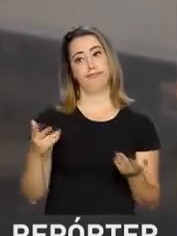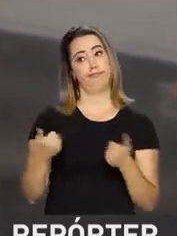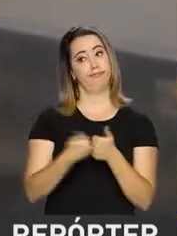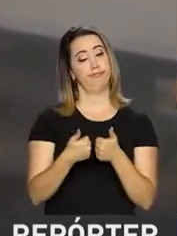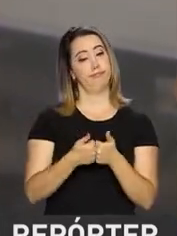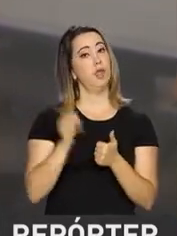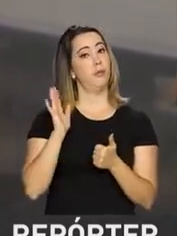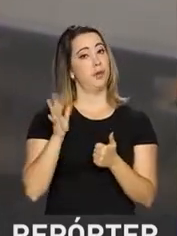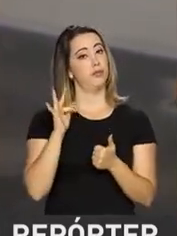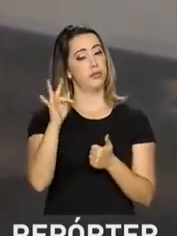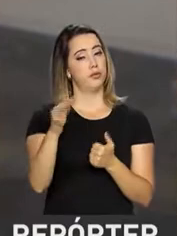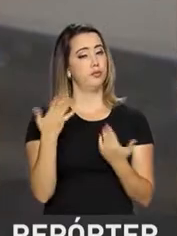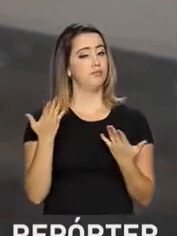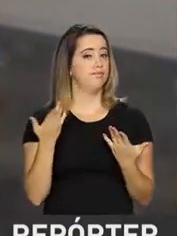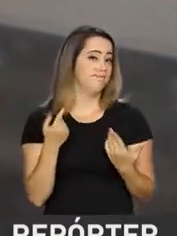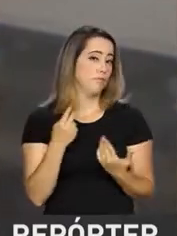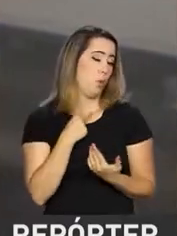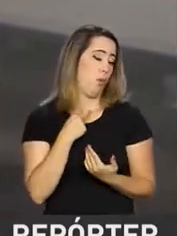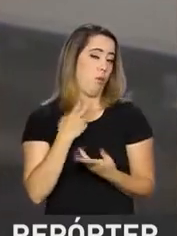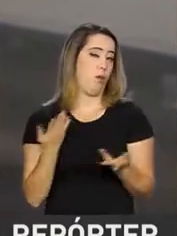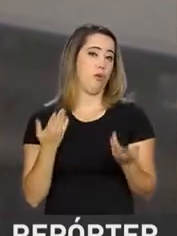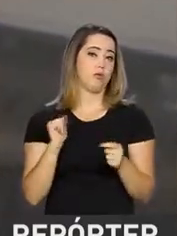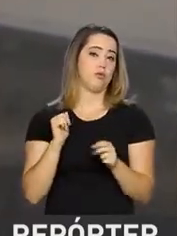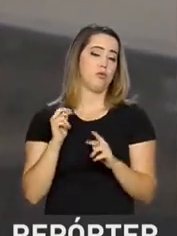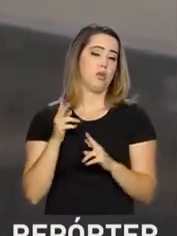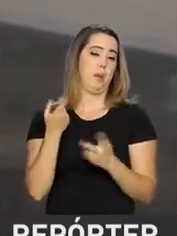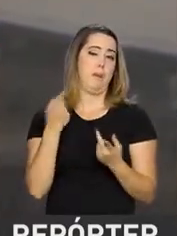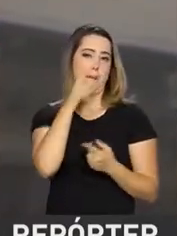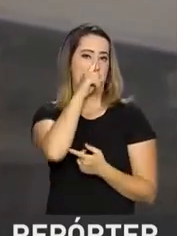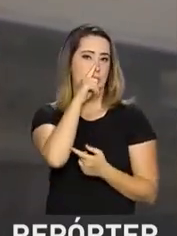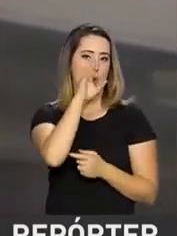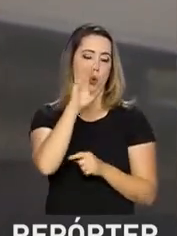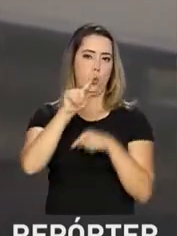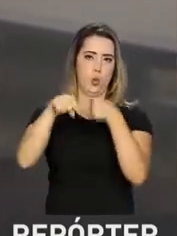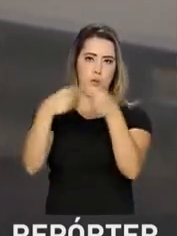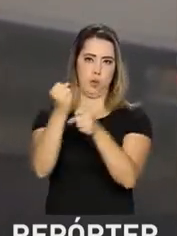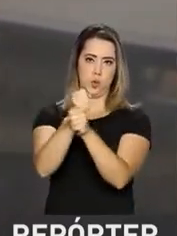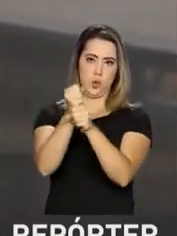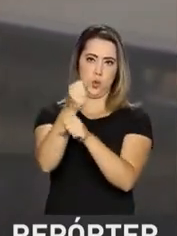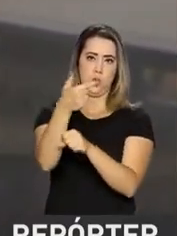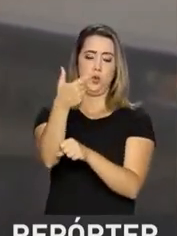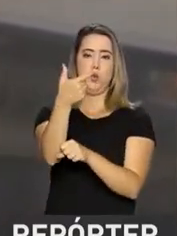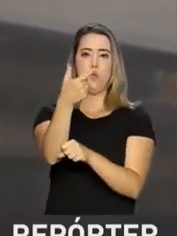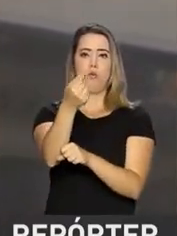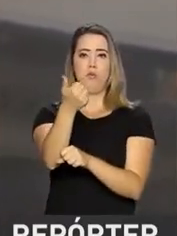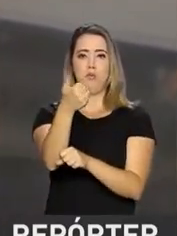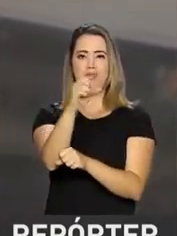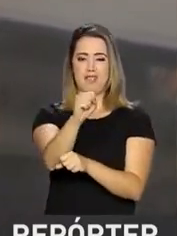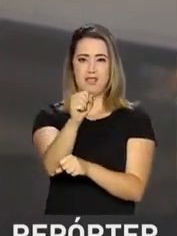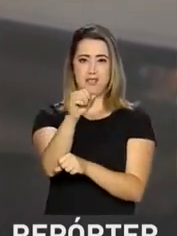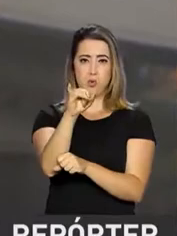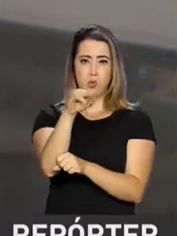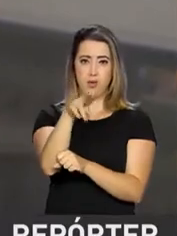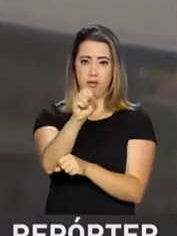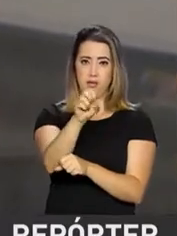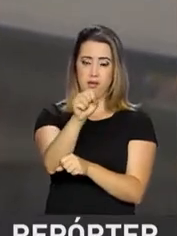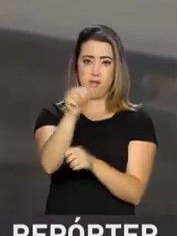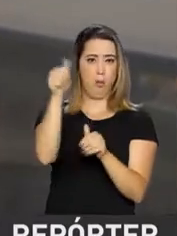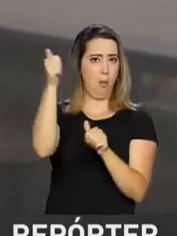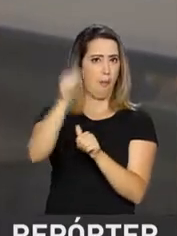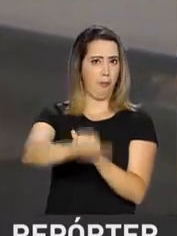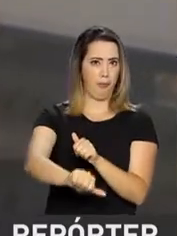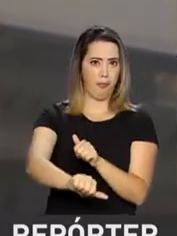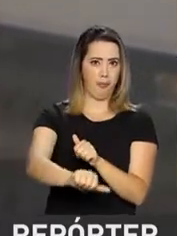próximo então não podemos correr o risco de entrar no ano de 18 ainda com a previdência pendente ou pior